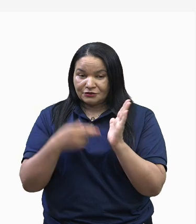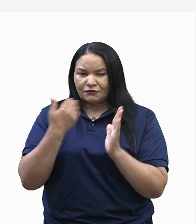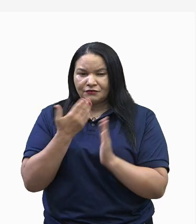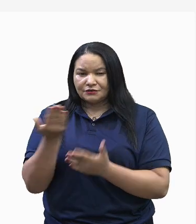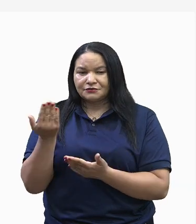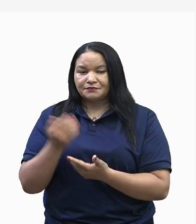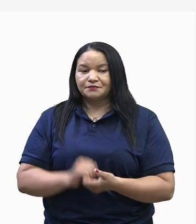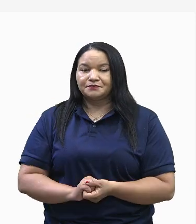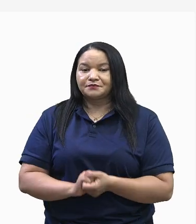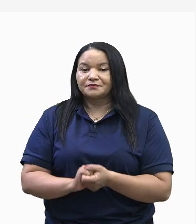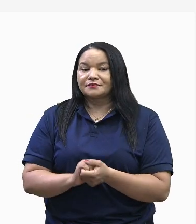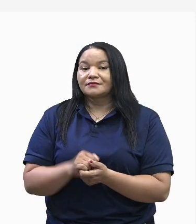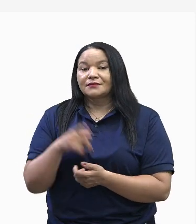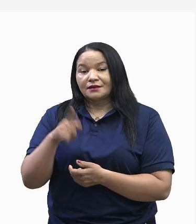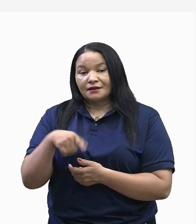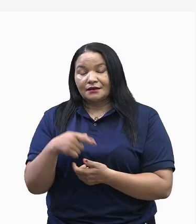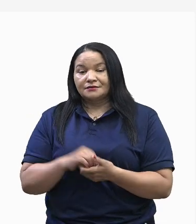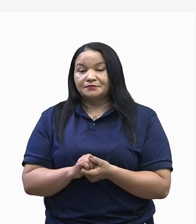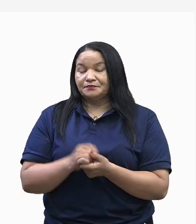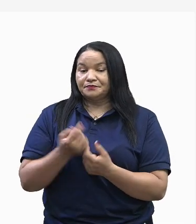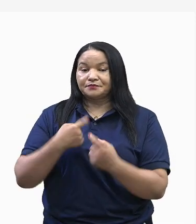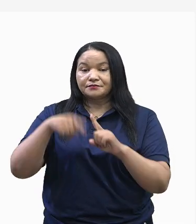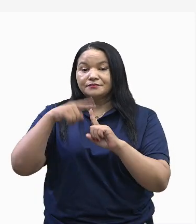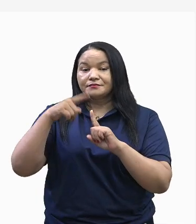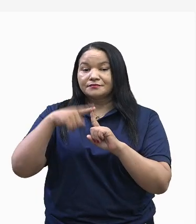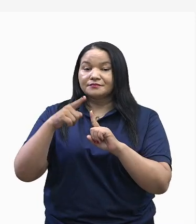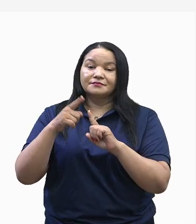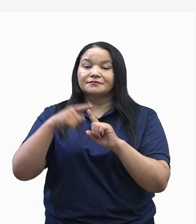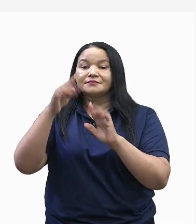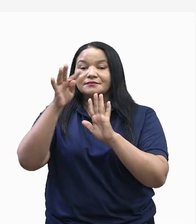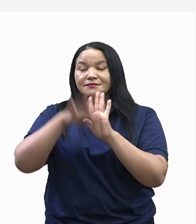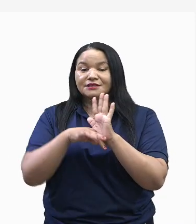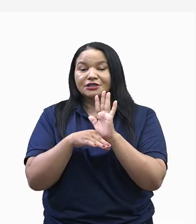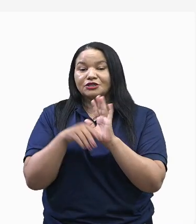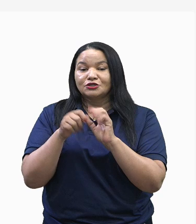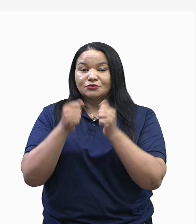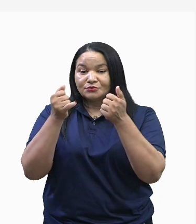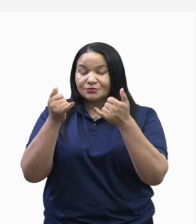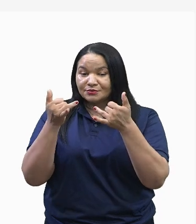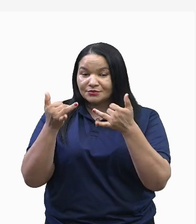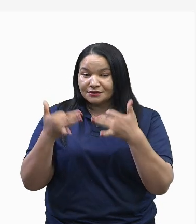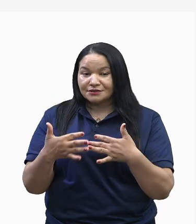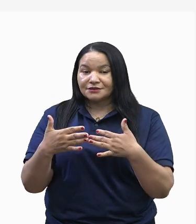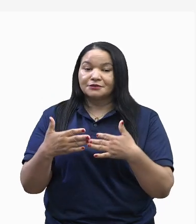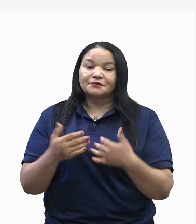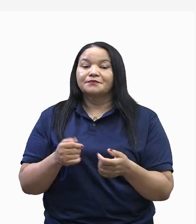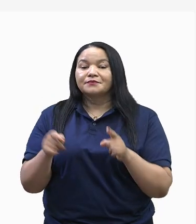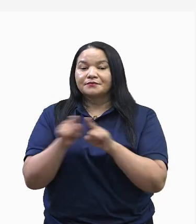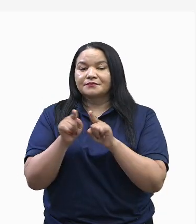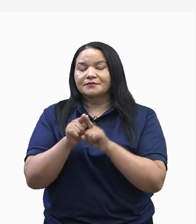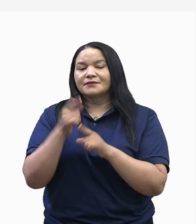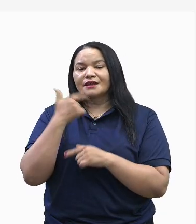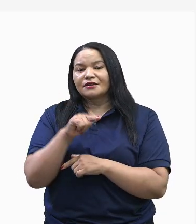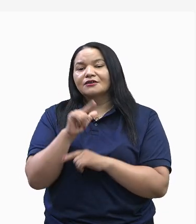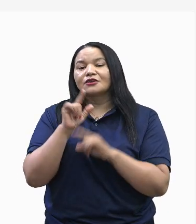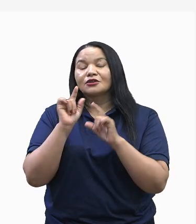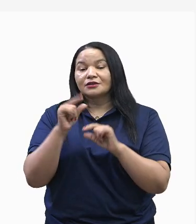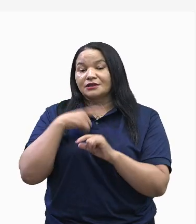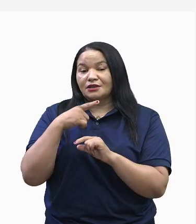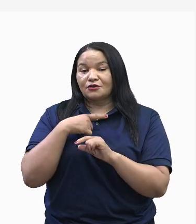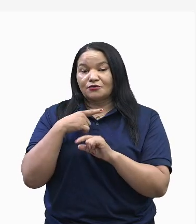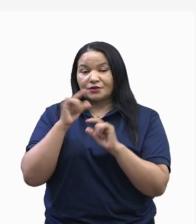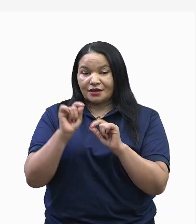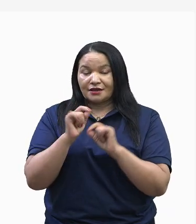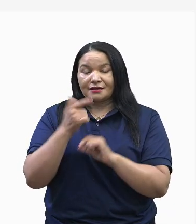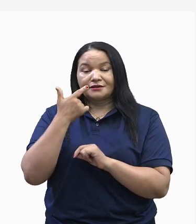redação, ela pertence à tipologia textual dissertativo. E o texto dissertativo, ele tem uma